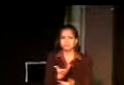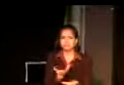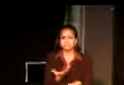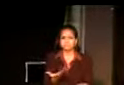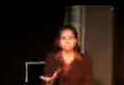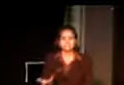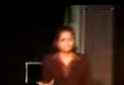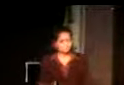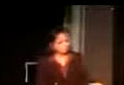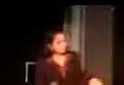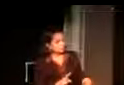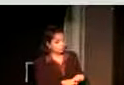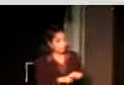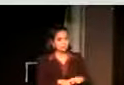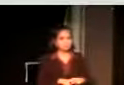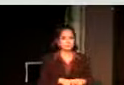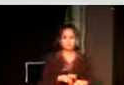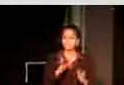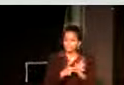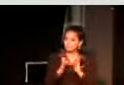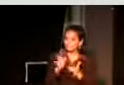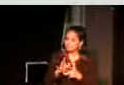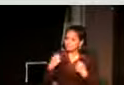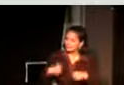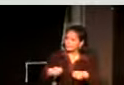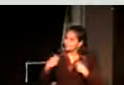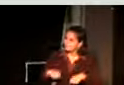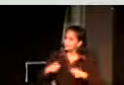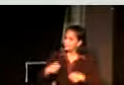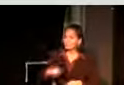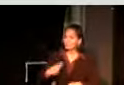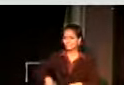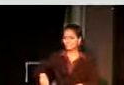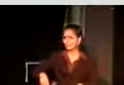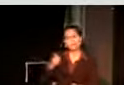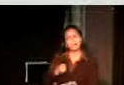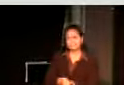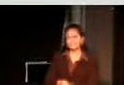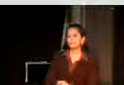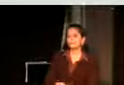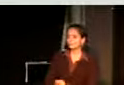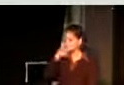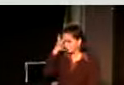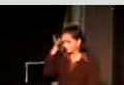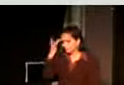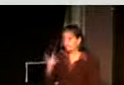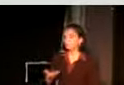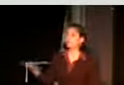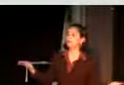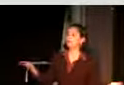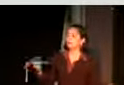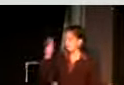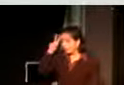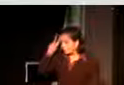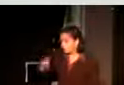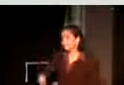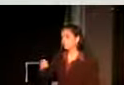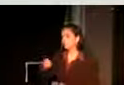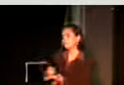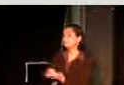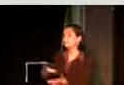por isso o mestre precisou relembrar-lhes Que a misericórdia foi